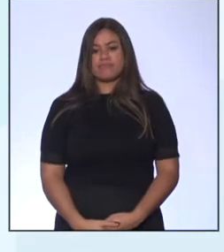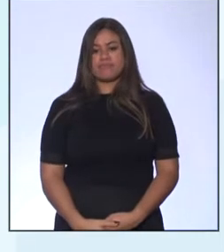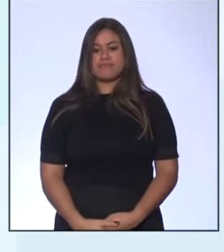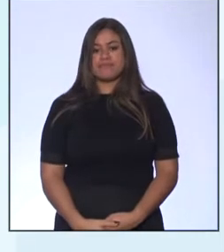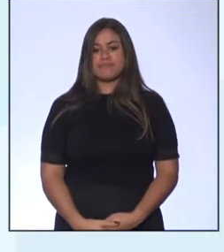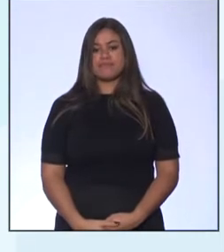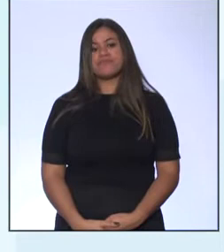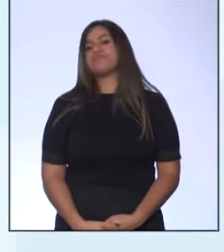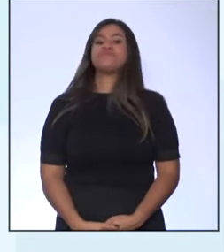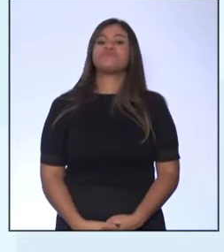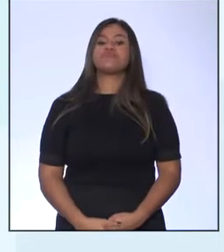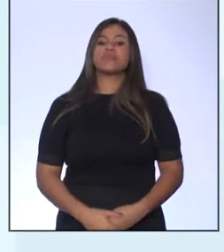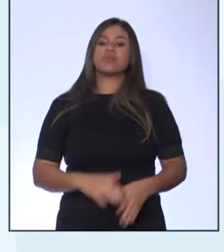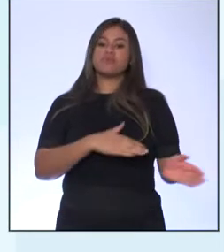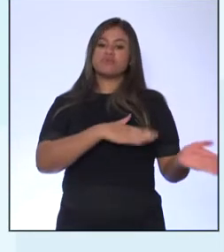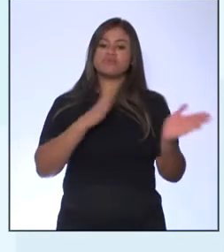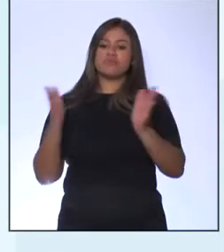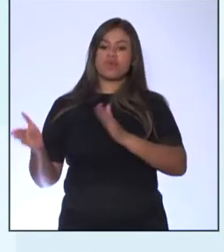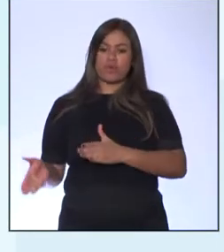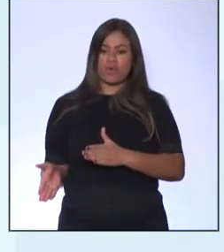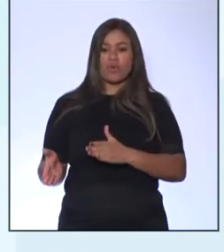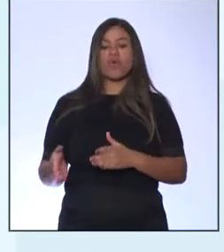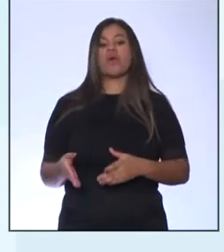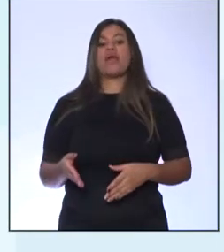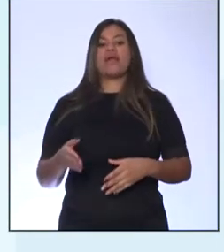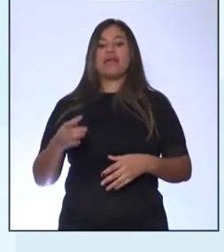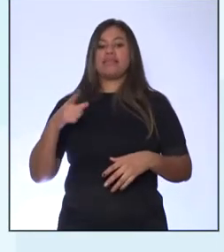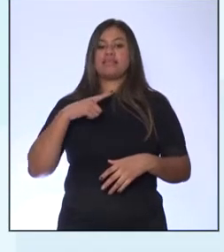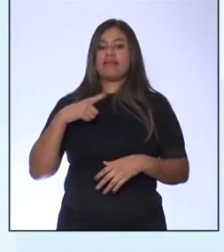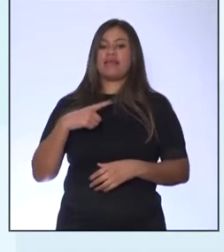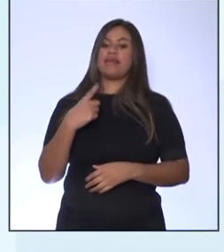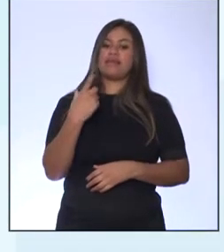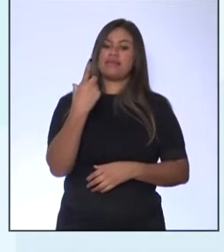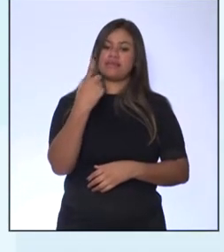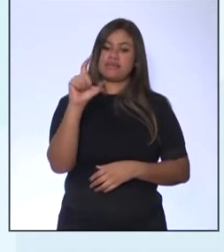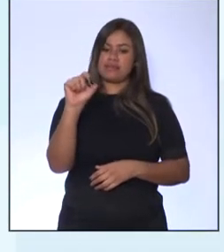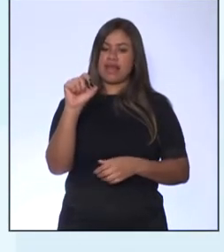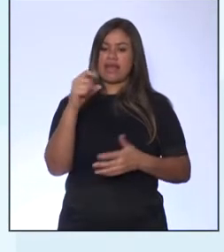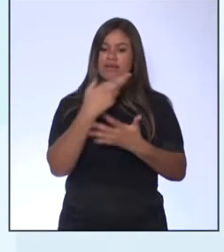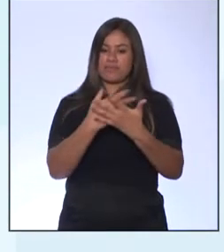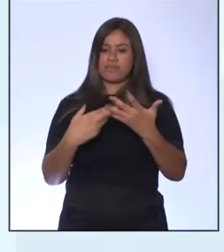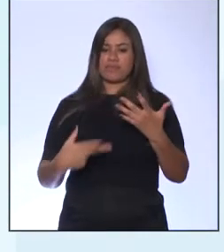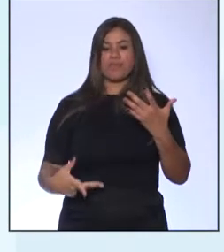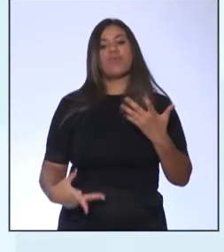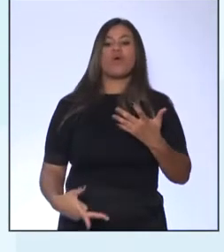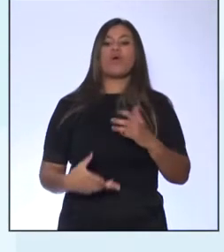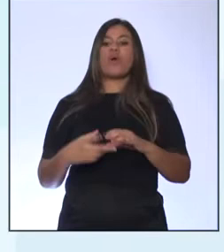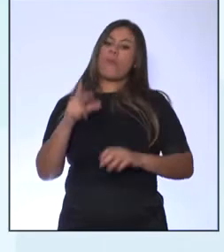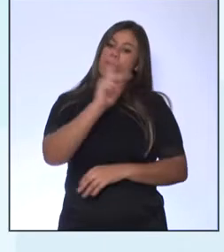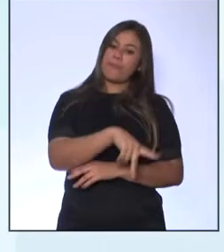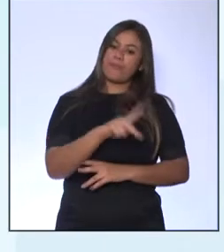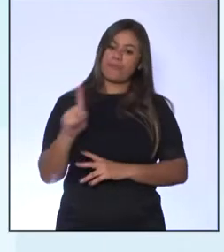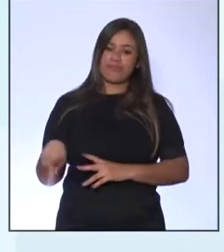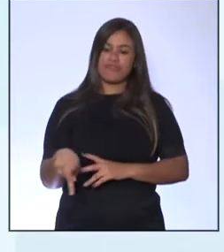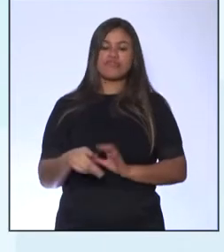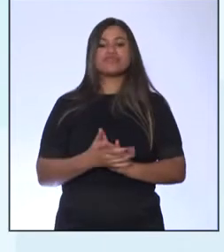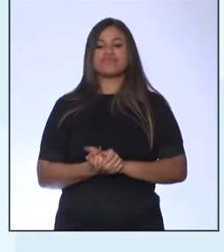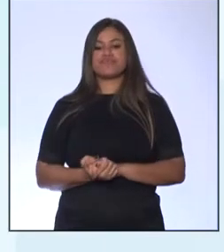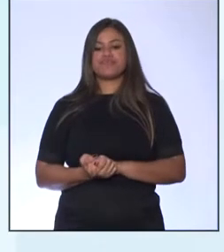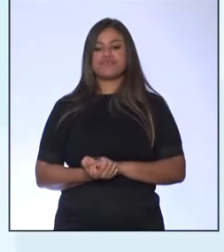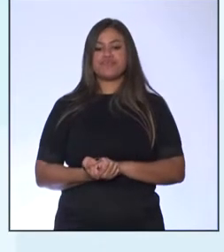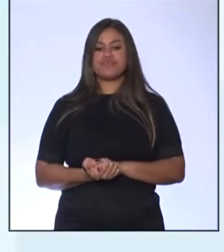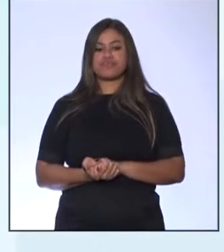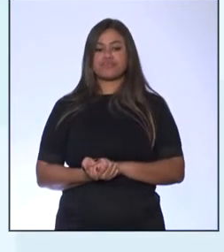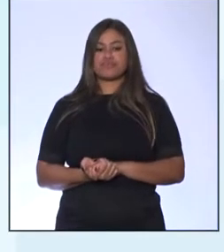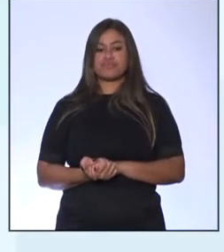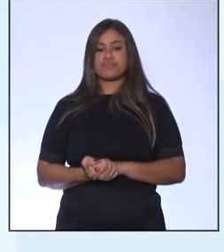E aí nós estamos trabalhando com as 10 competências gerais docentes, já expostas lá na formação inicial, né?